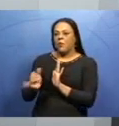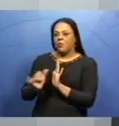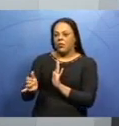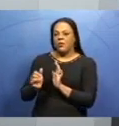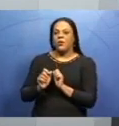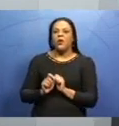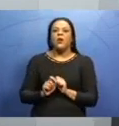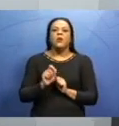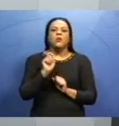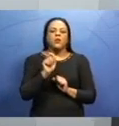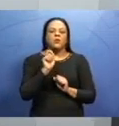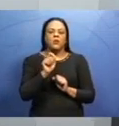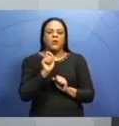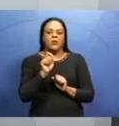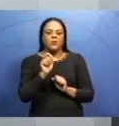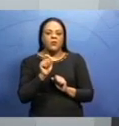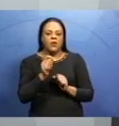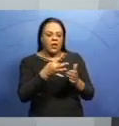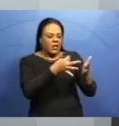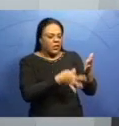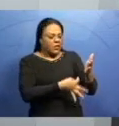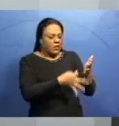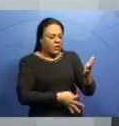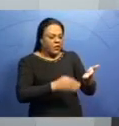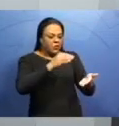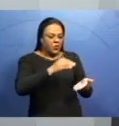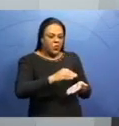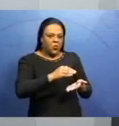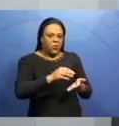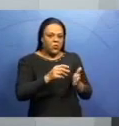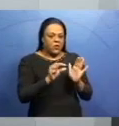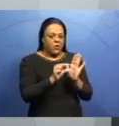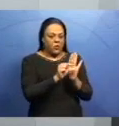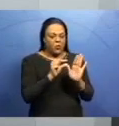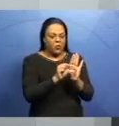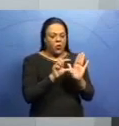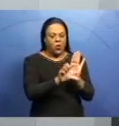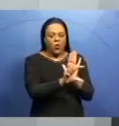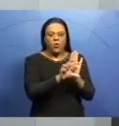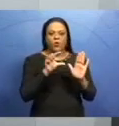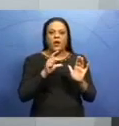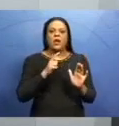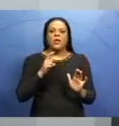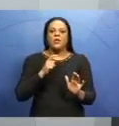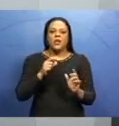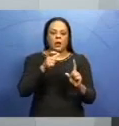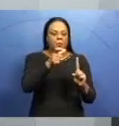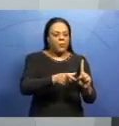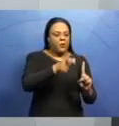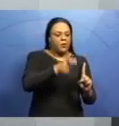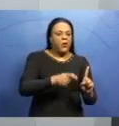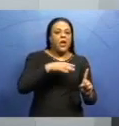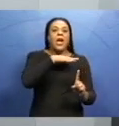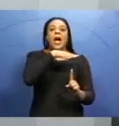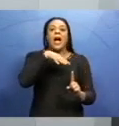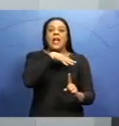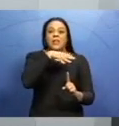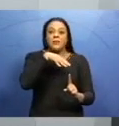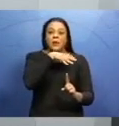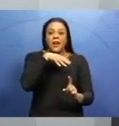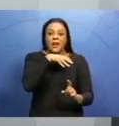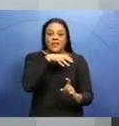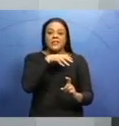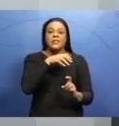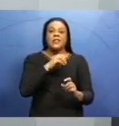Fábula é uma curta narrativa, em prosa ou verso, com personagens animais que agem como seres